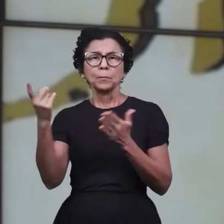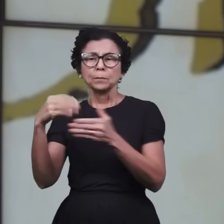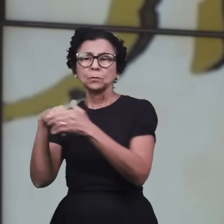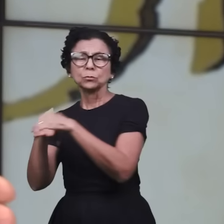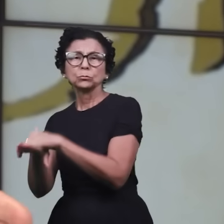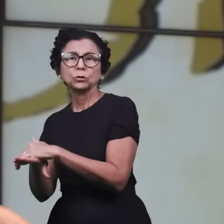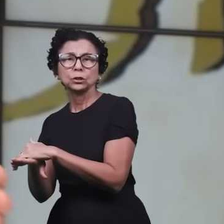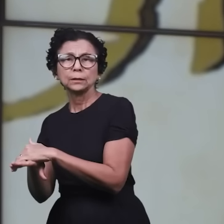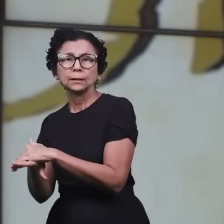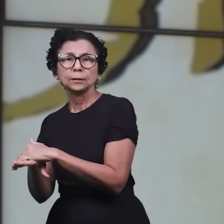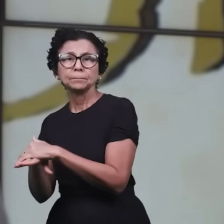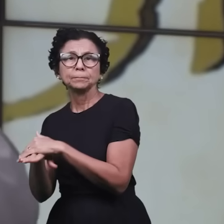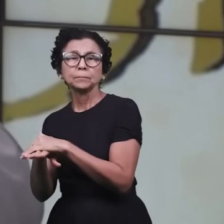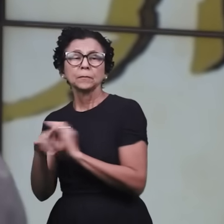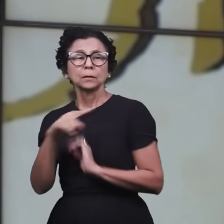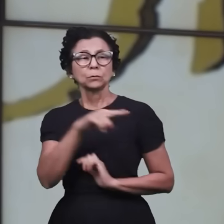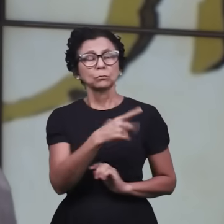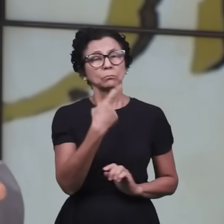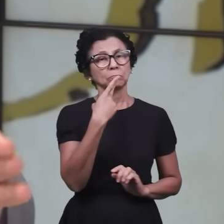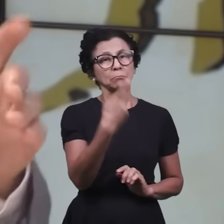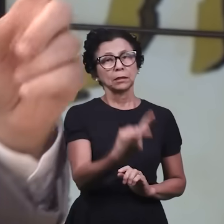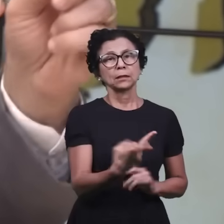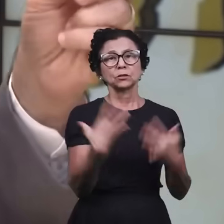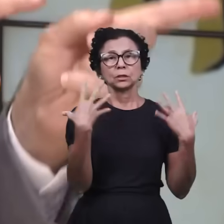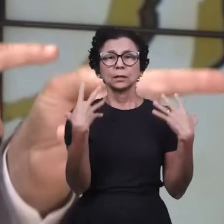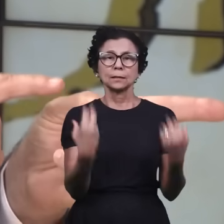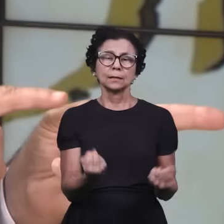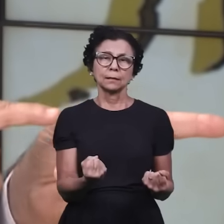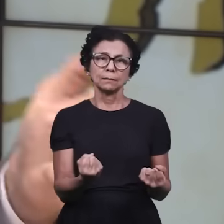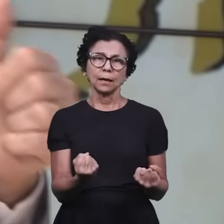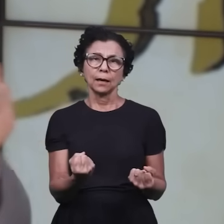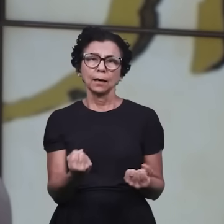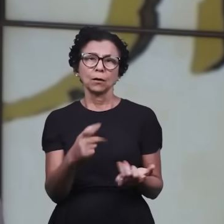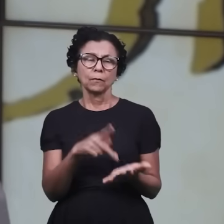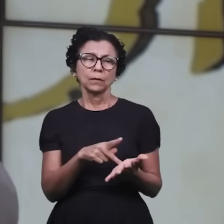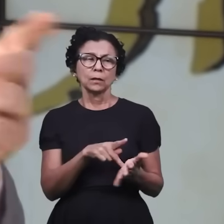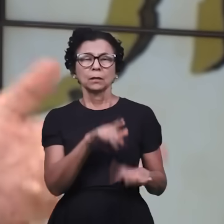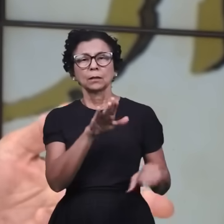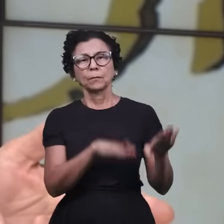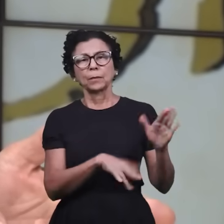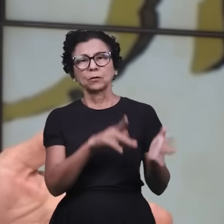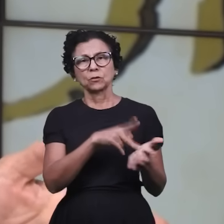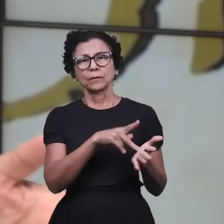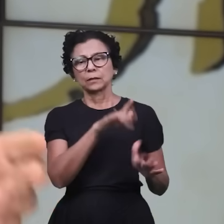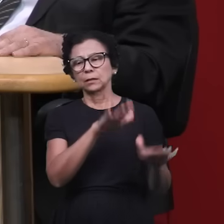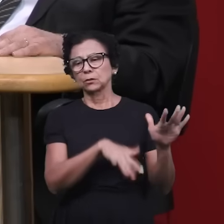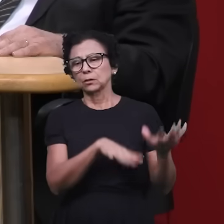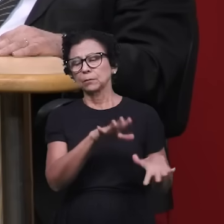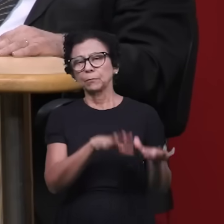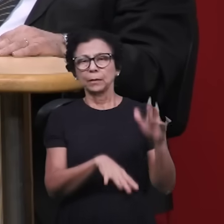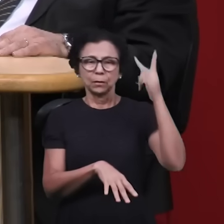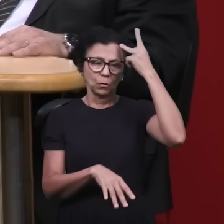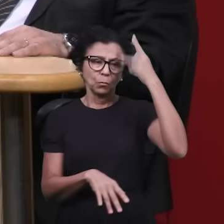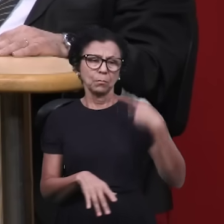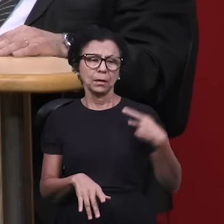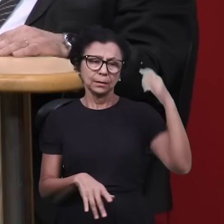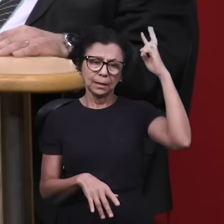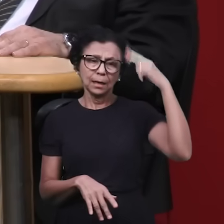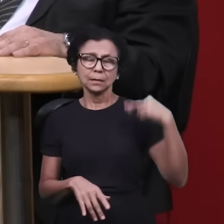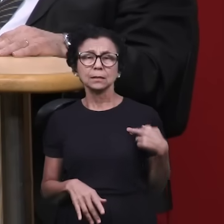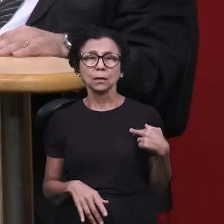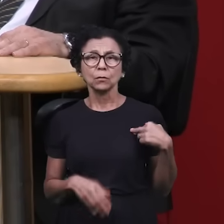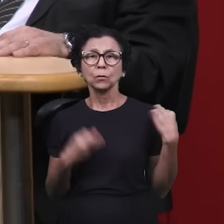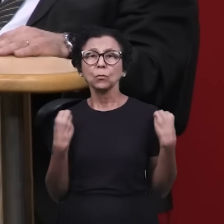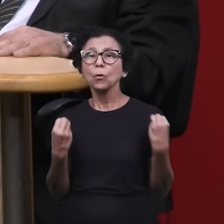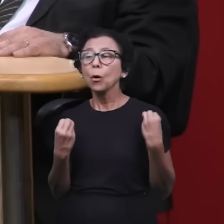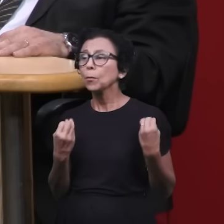o que era dito por eles era verdade relativa, para eles era absoluto mais relativa, daquilo que tem. Eles não têm parâmetro, não tem onde eu